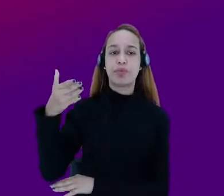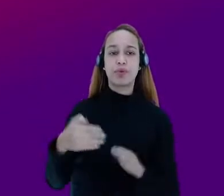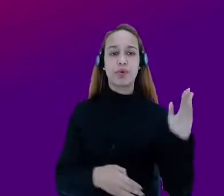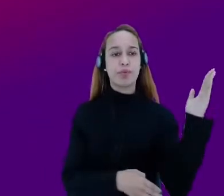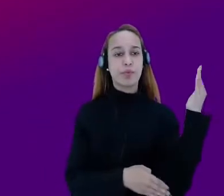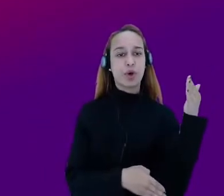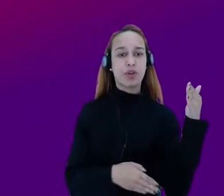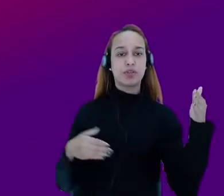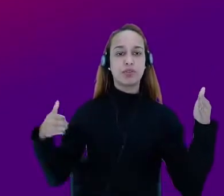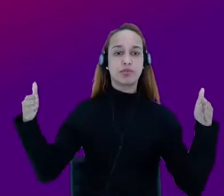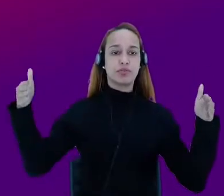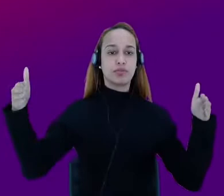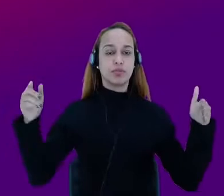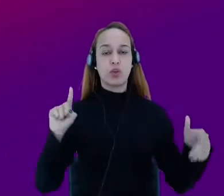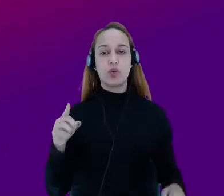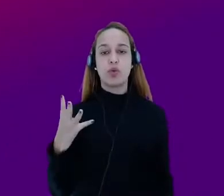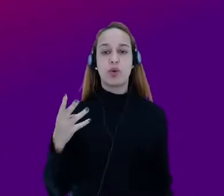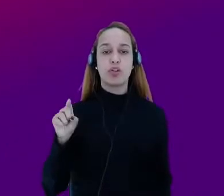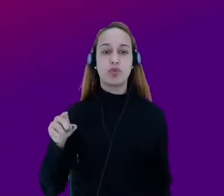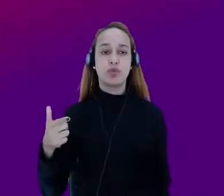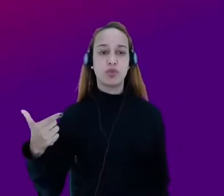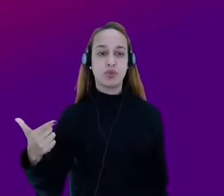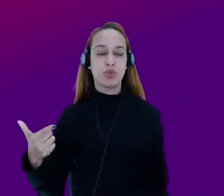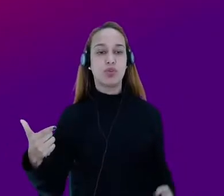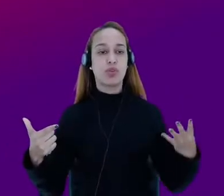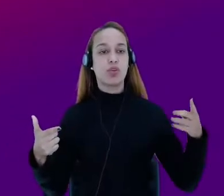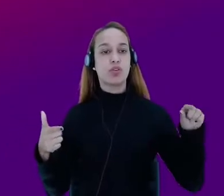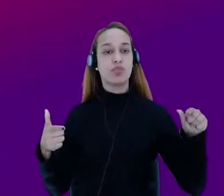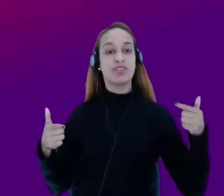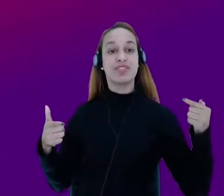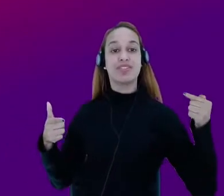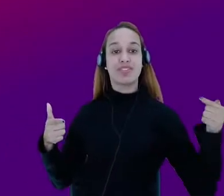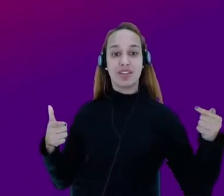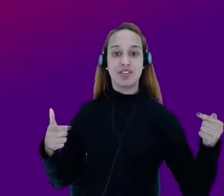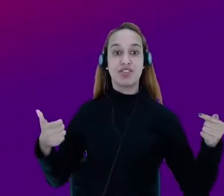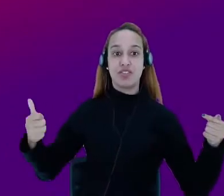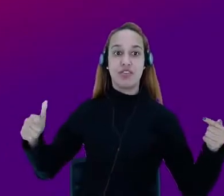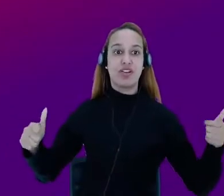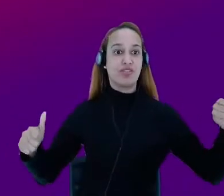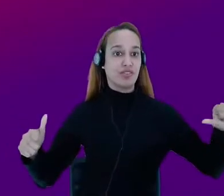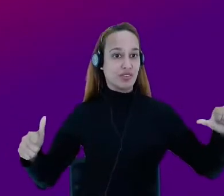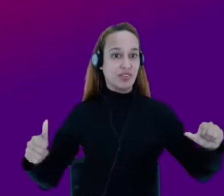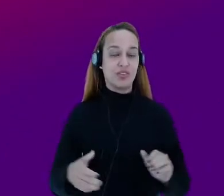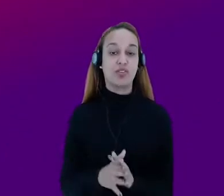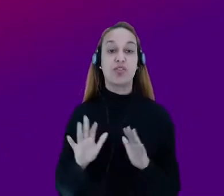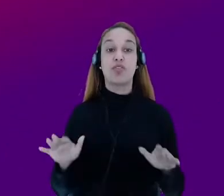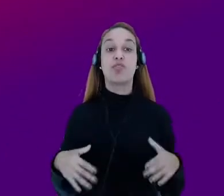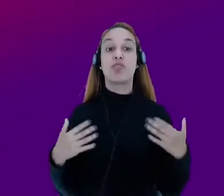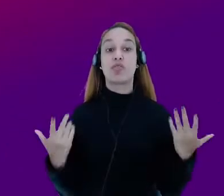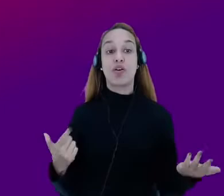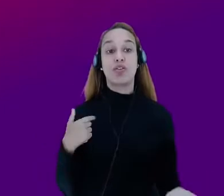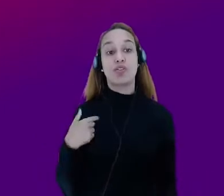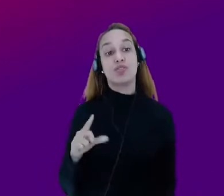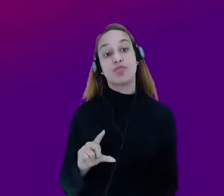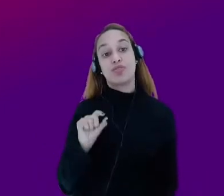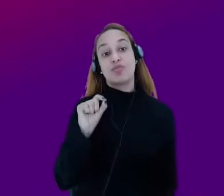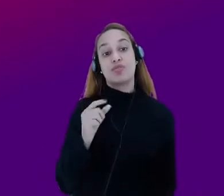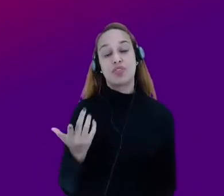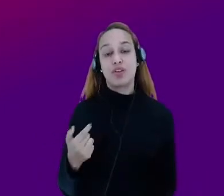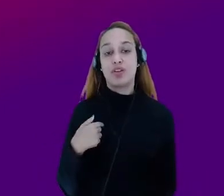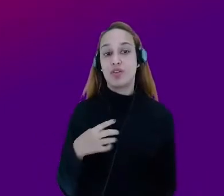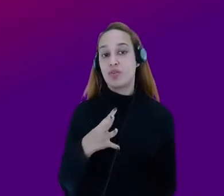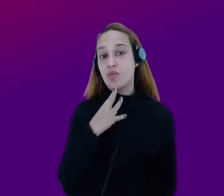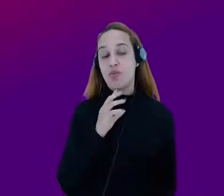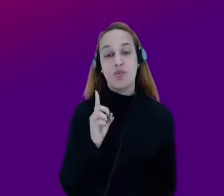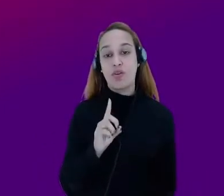avaliação 4.2 e outra avaliação 4.7. Então, adivinhem qual eu decidi escolher. Eu não conheço essas pessoas,